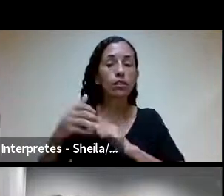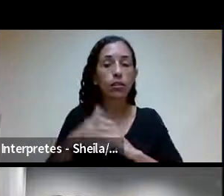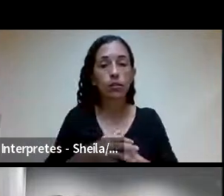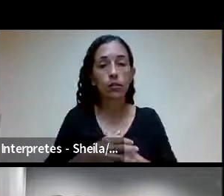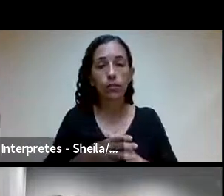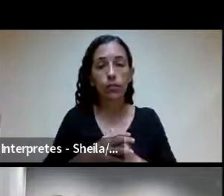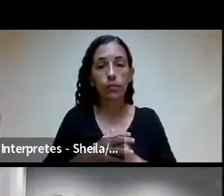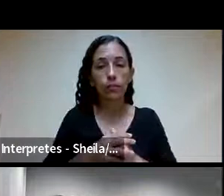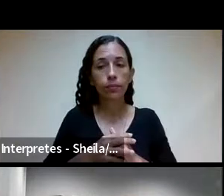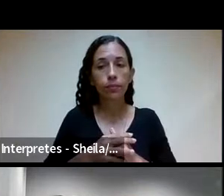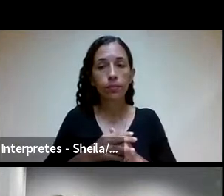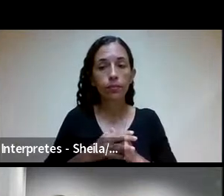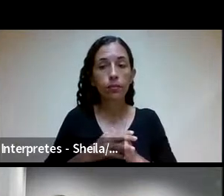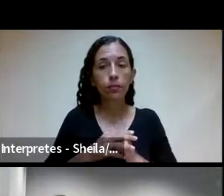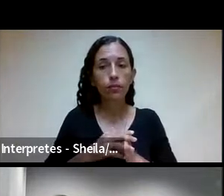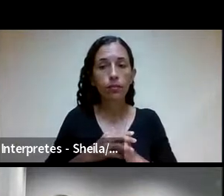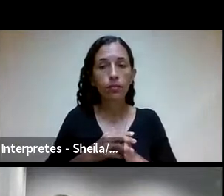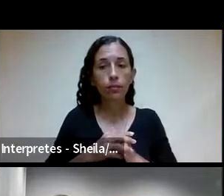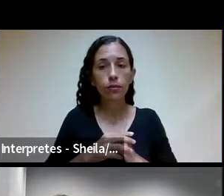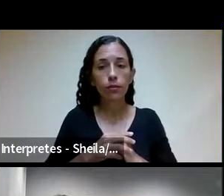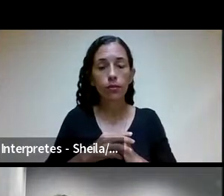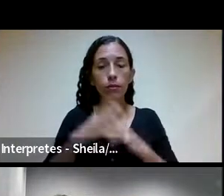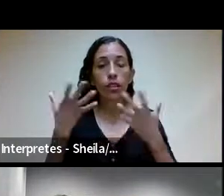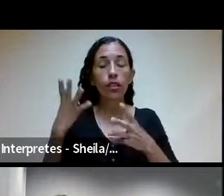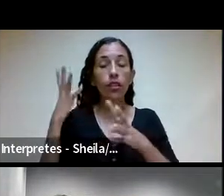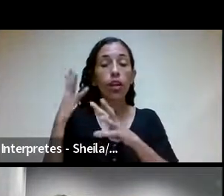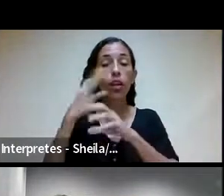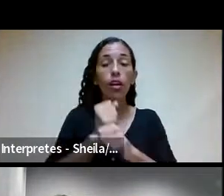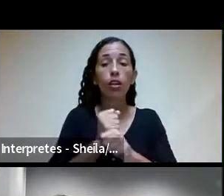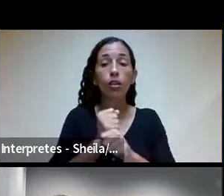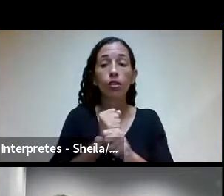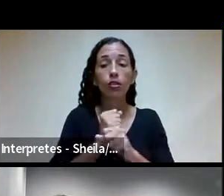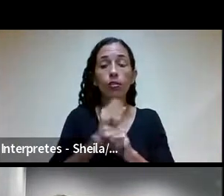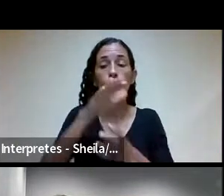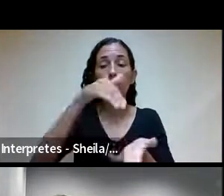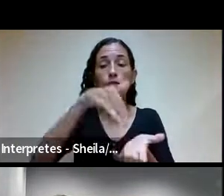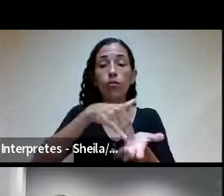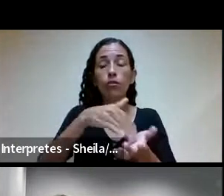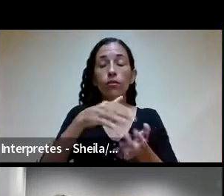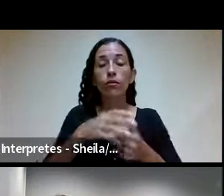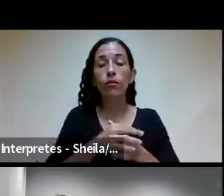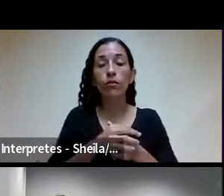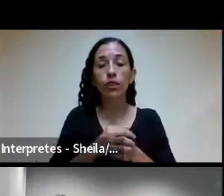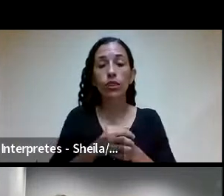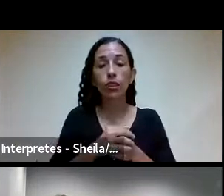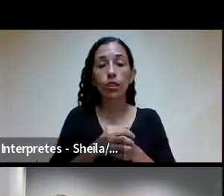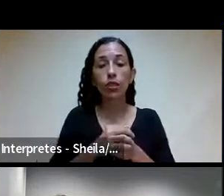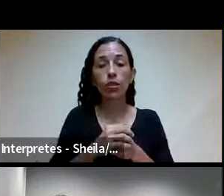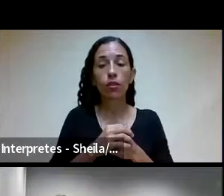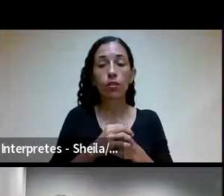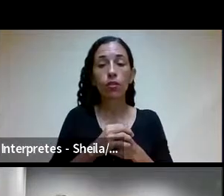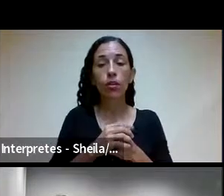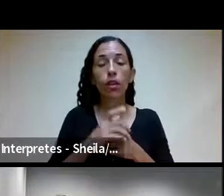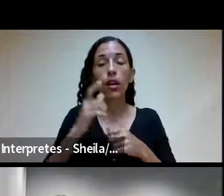aos investigados. A conclusão sentencial encontra-se de acordo com a jurisprudência desta Corte e do TSE,